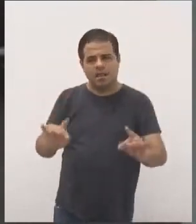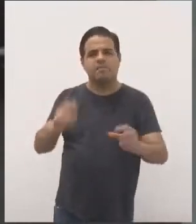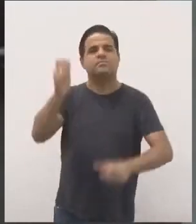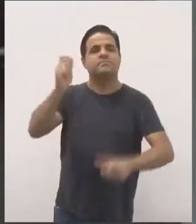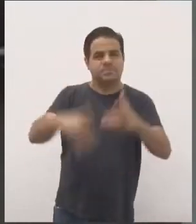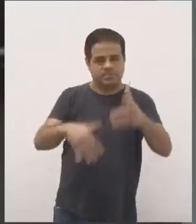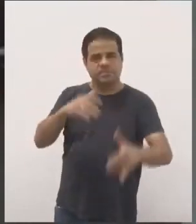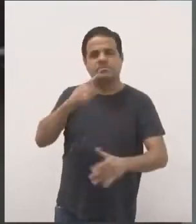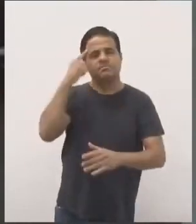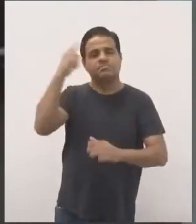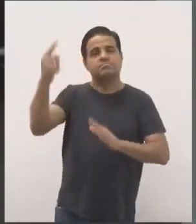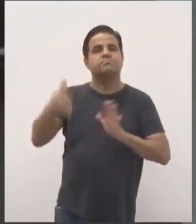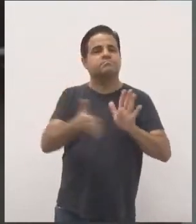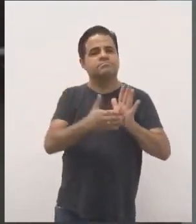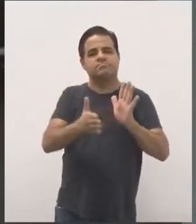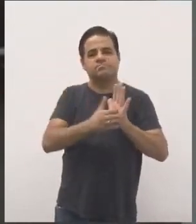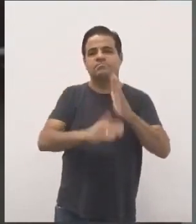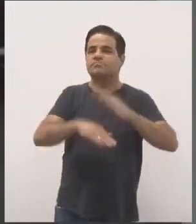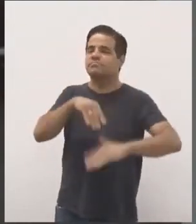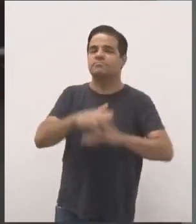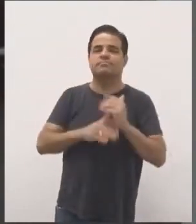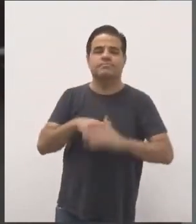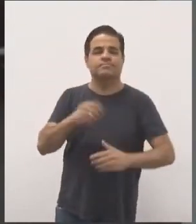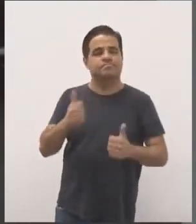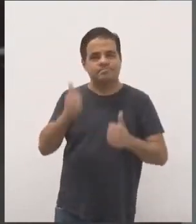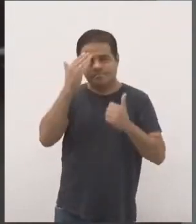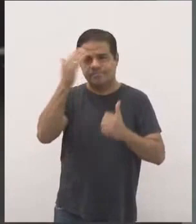que a gente propôs. Muito obrigado.